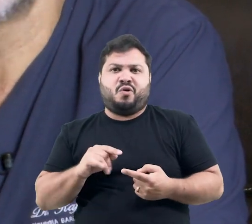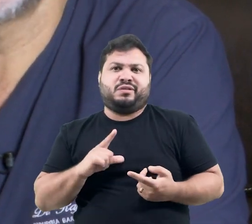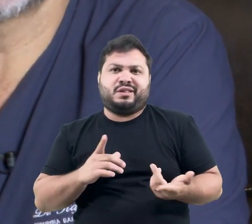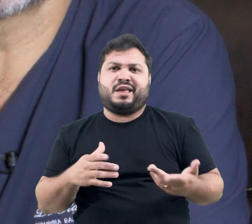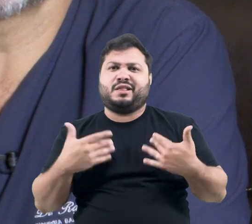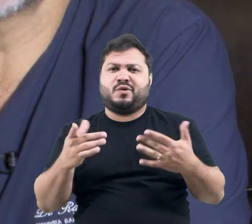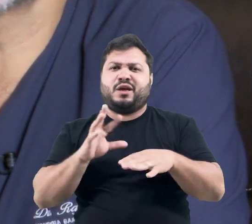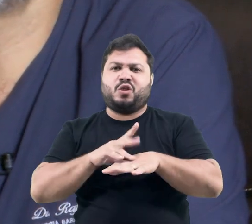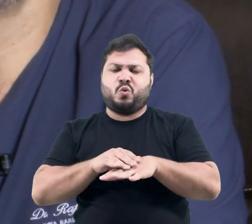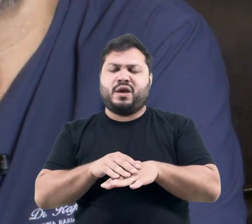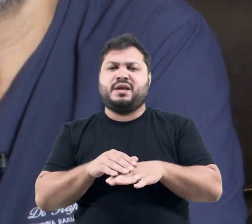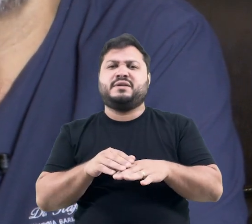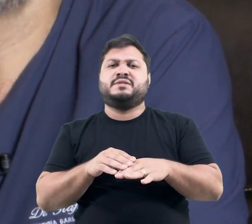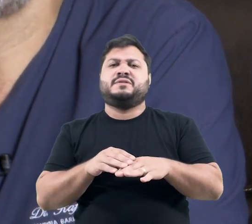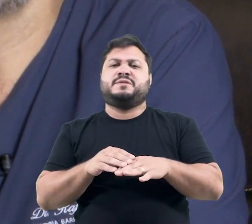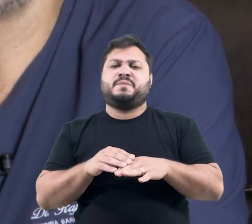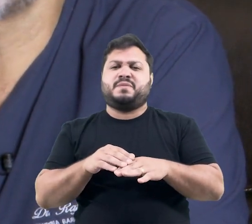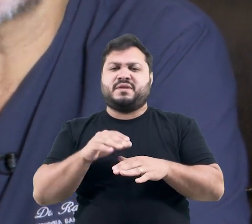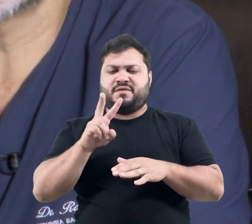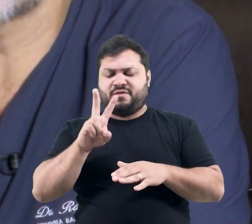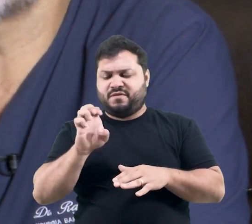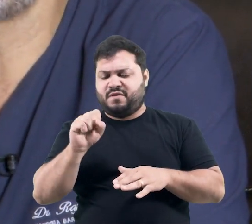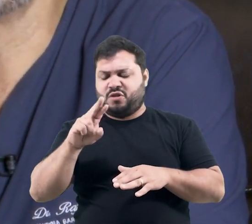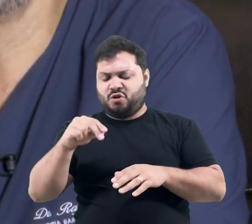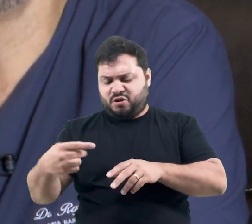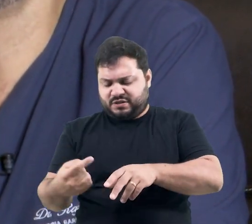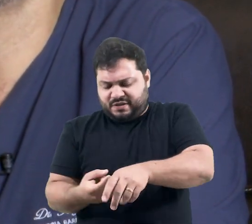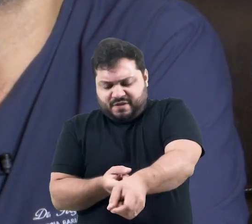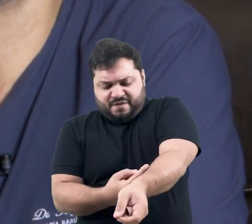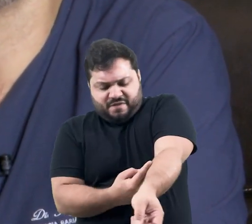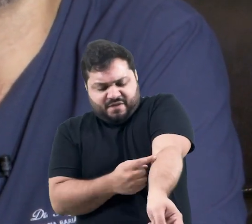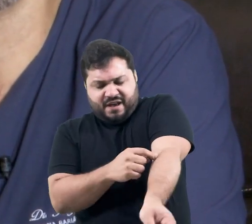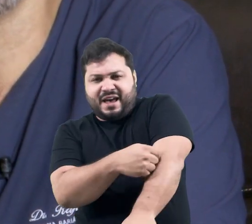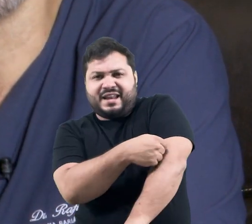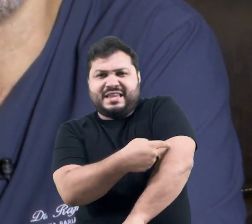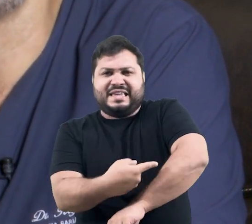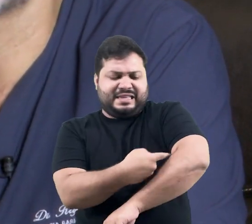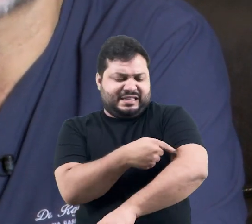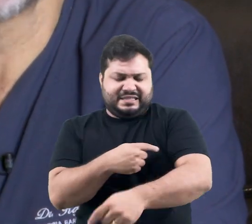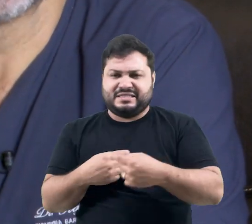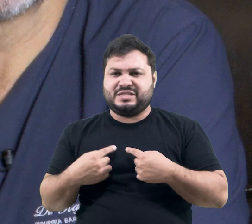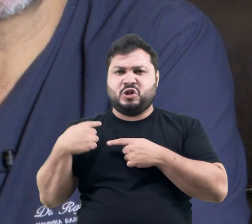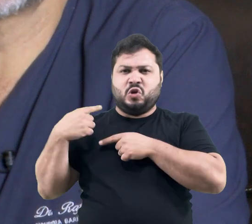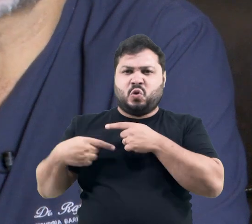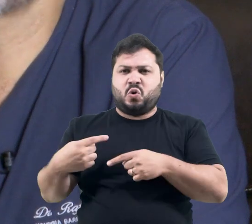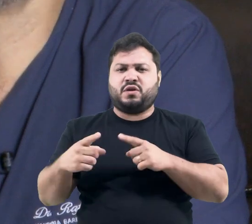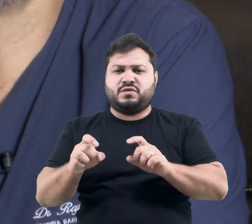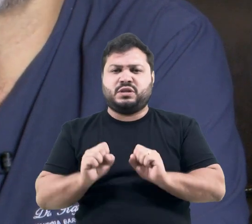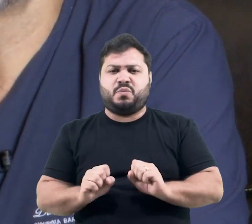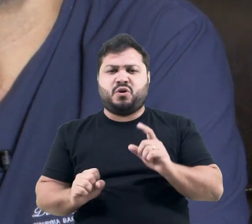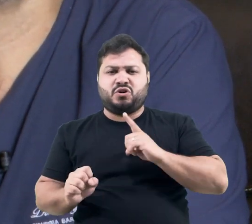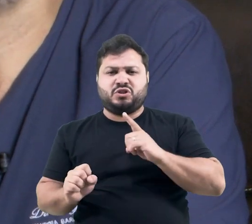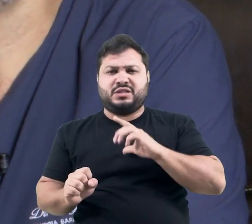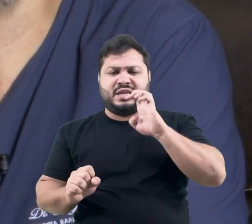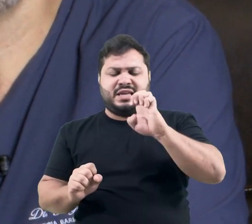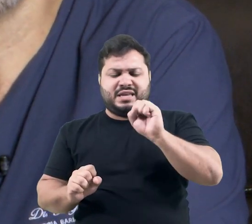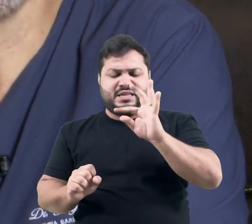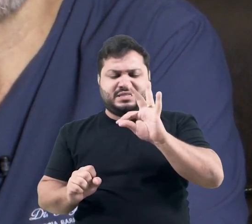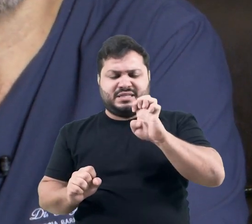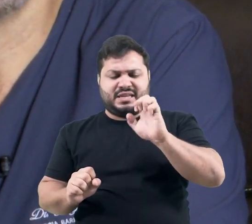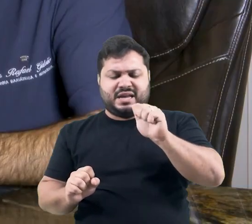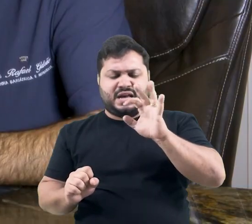chega. Então são doenças de estase venosa, como varize, insuficiência venosa crônica. Você pode ter